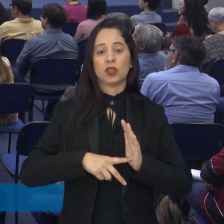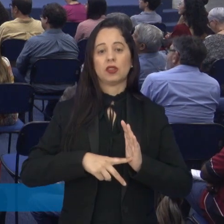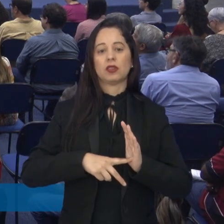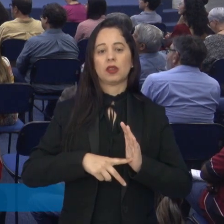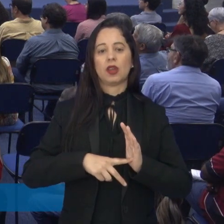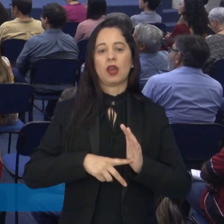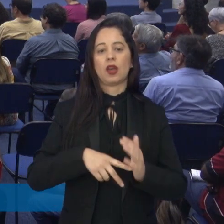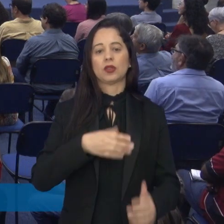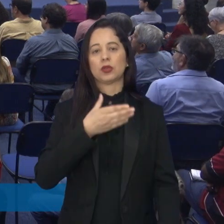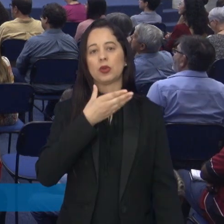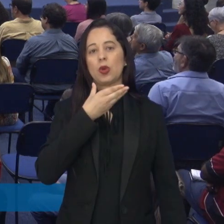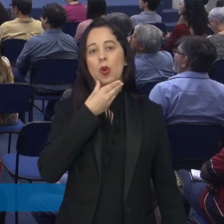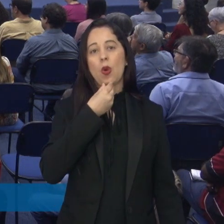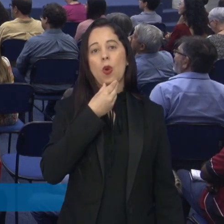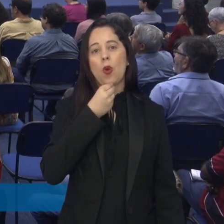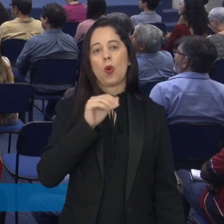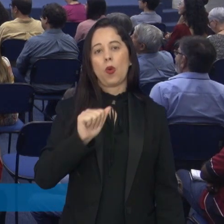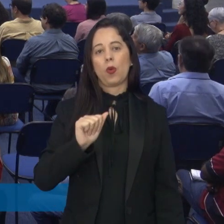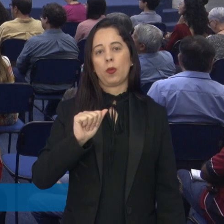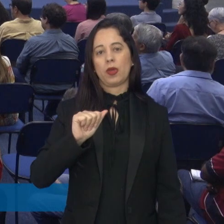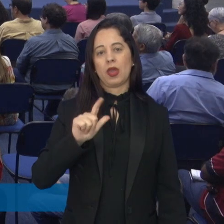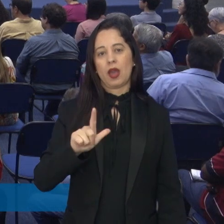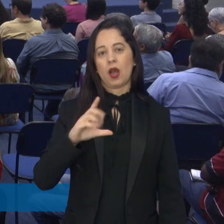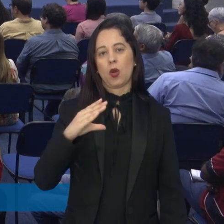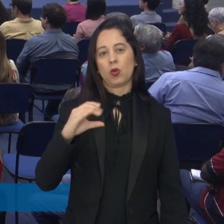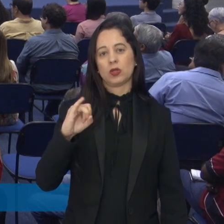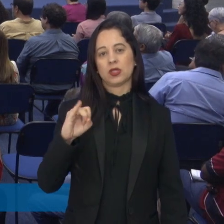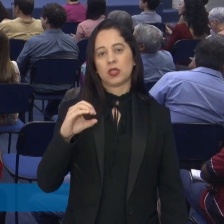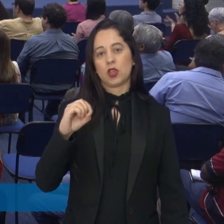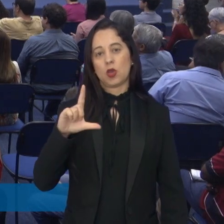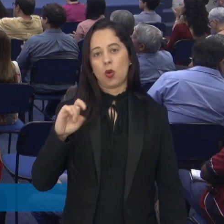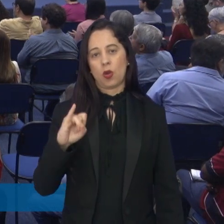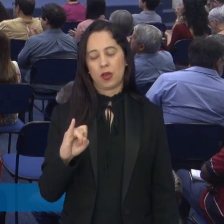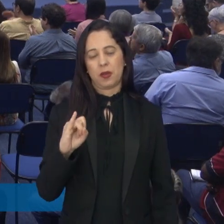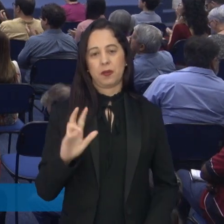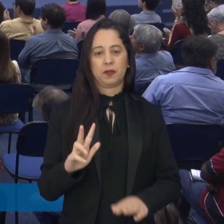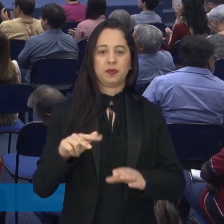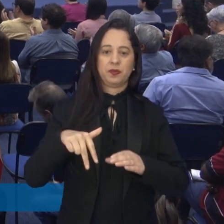senhor Alcioli Antônio de Olivo.